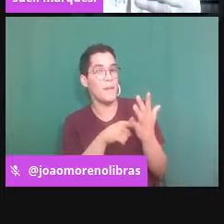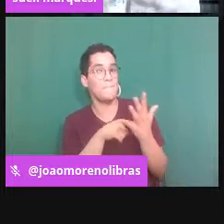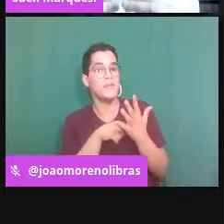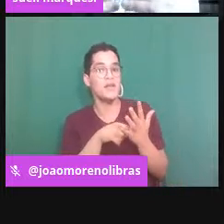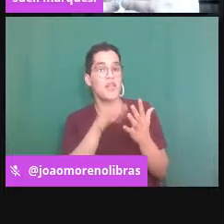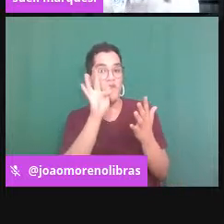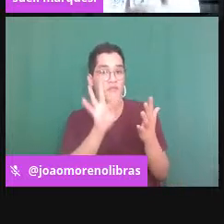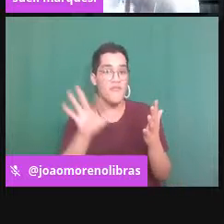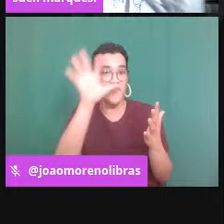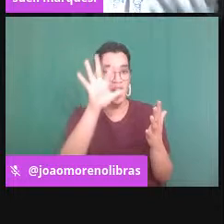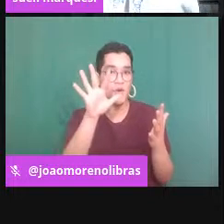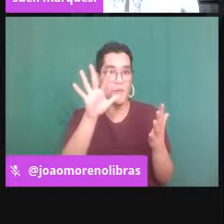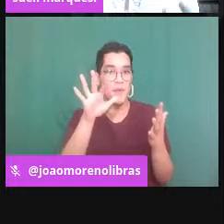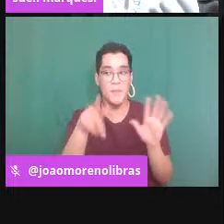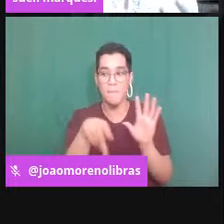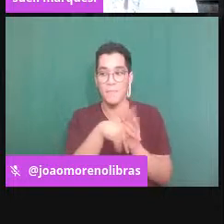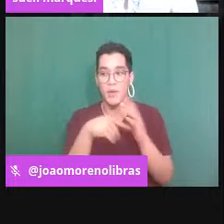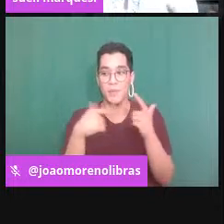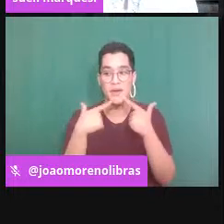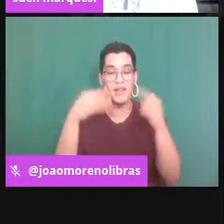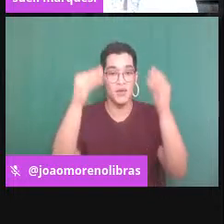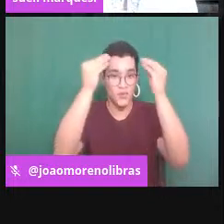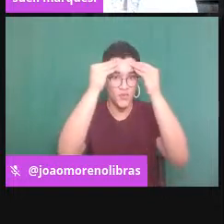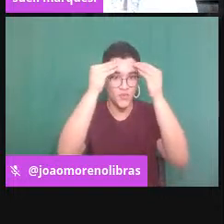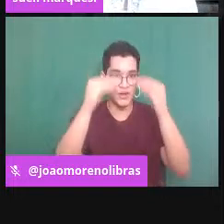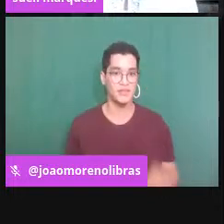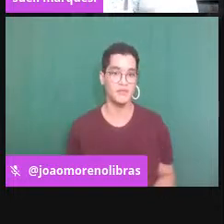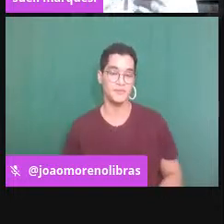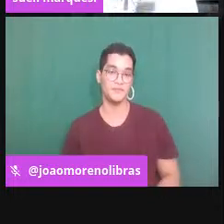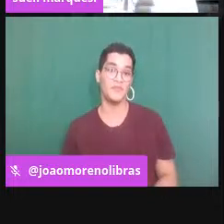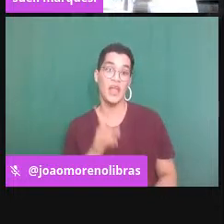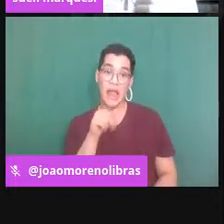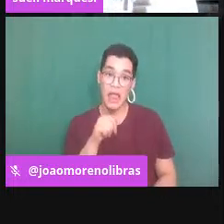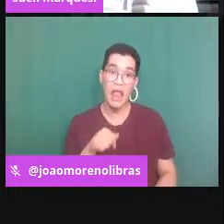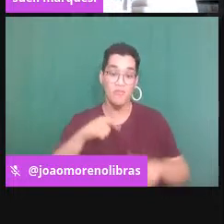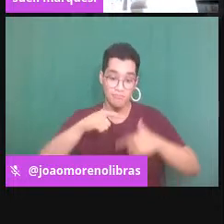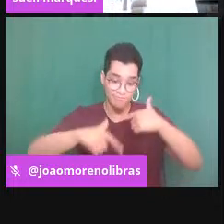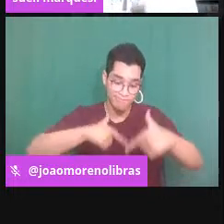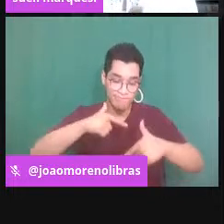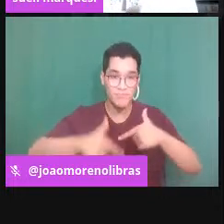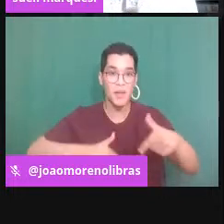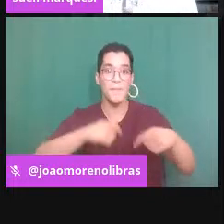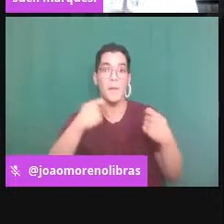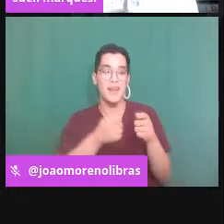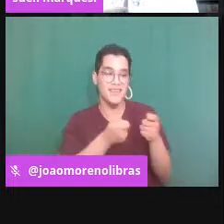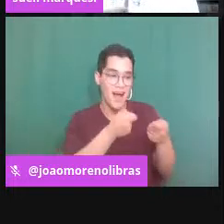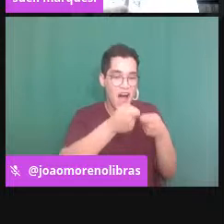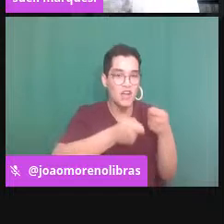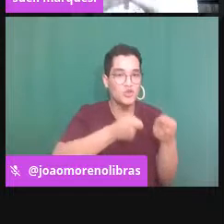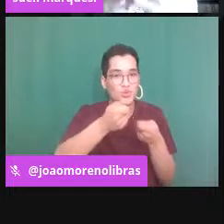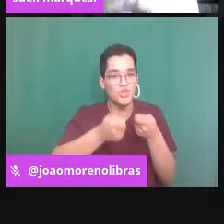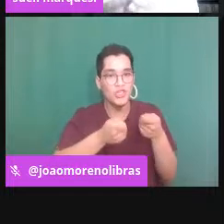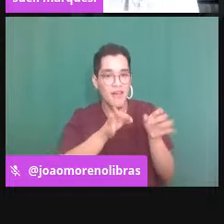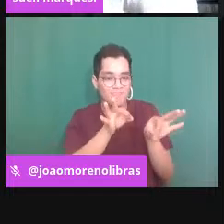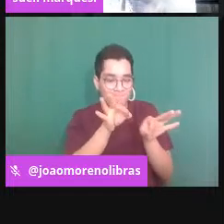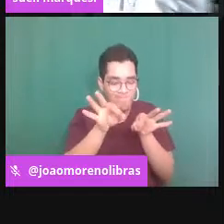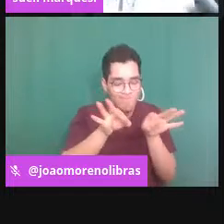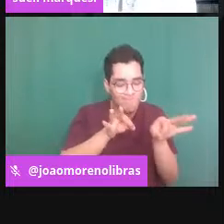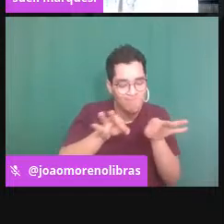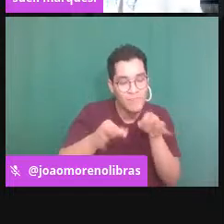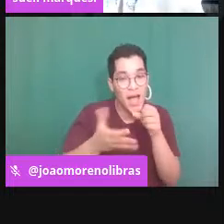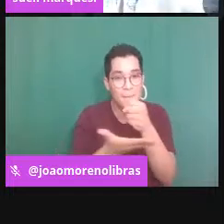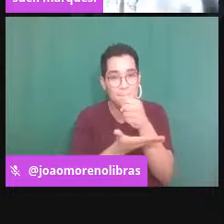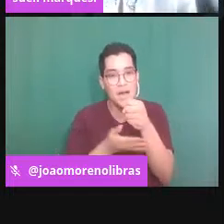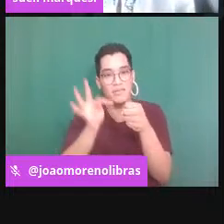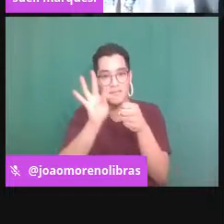temos que ajustar isso, né? Esse é um trabalho de início de pesquisa, ajustar essa questão da minha base teórica